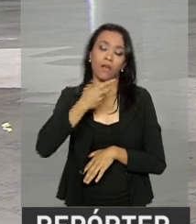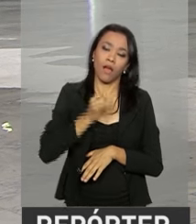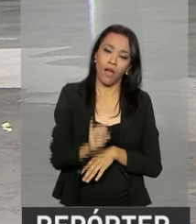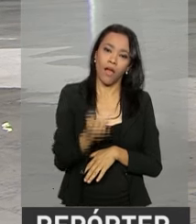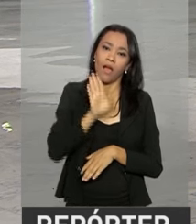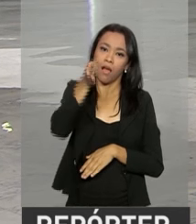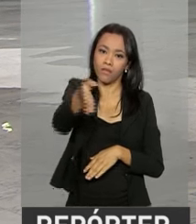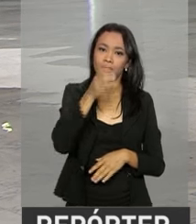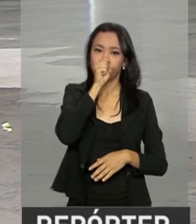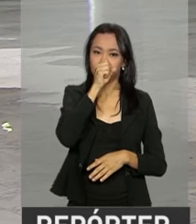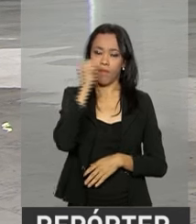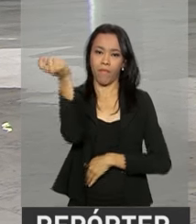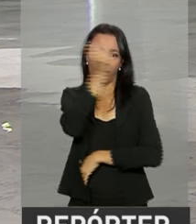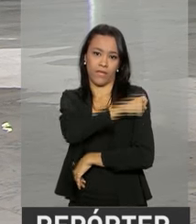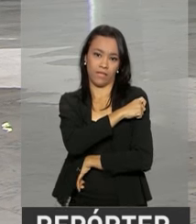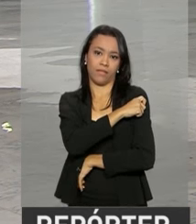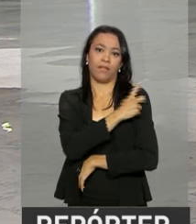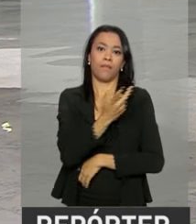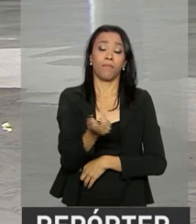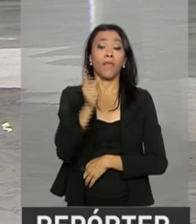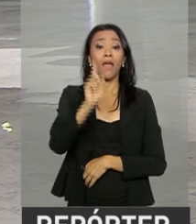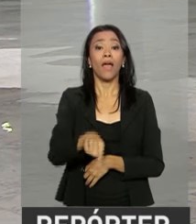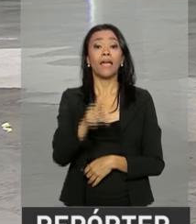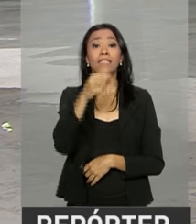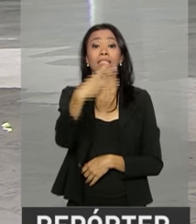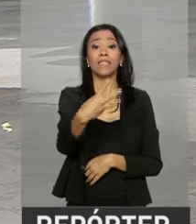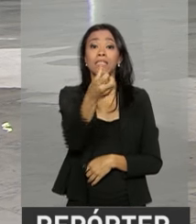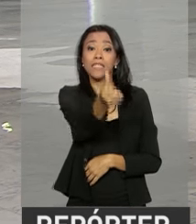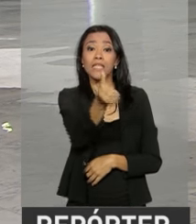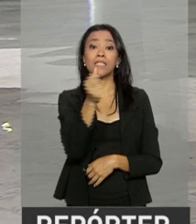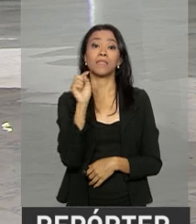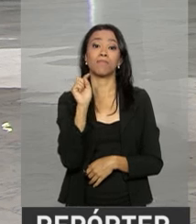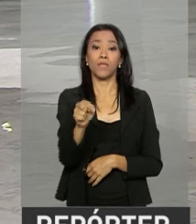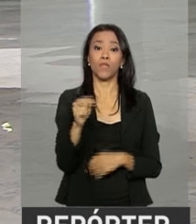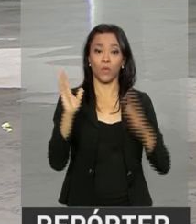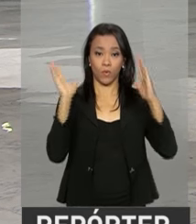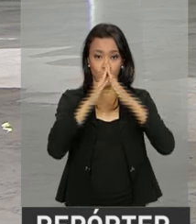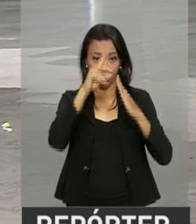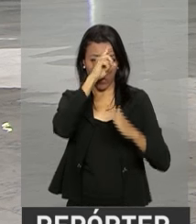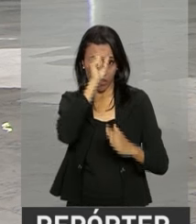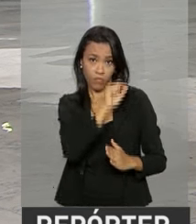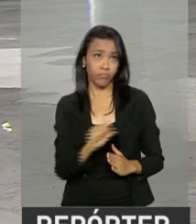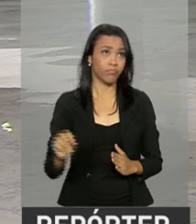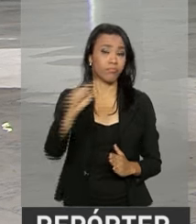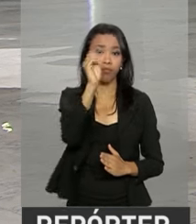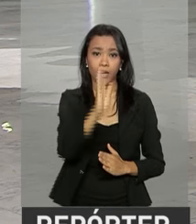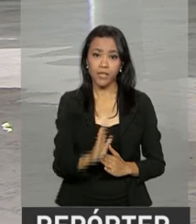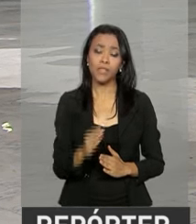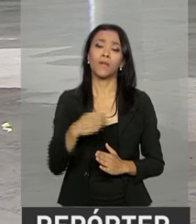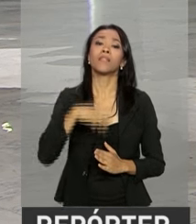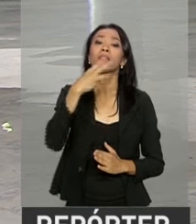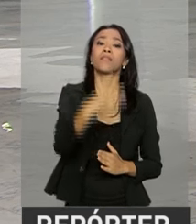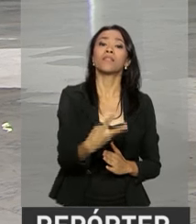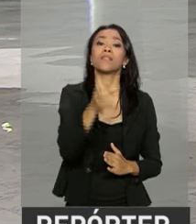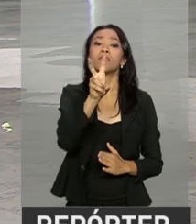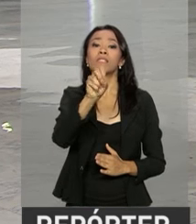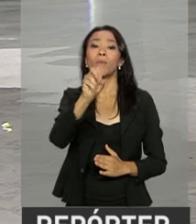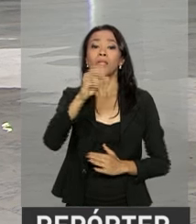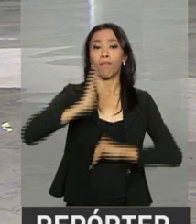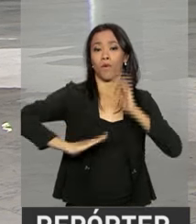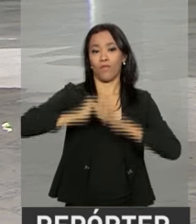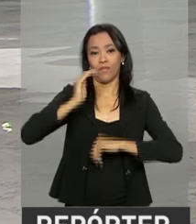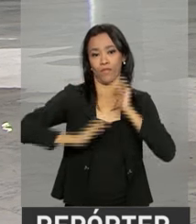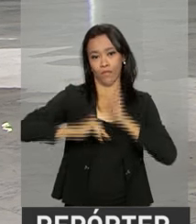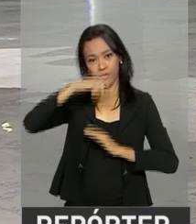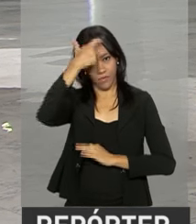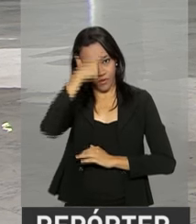José luí lembrando aí alguns números da campanha são 36.000 postos fixos em todo o Brasil 350.000 profissionais